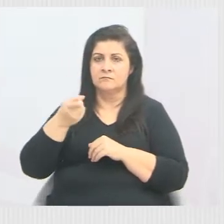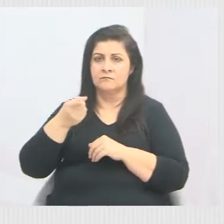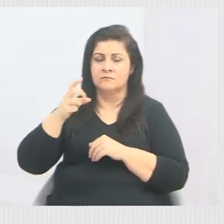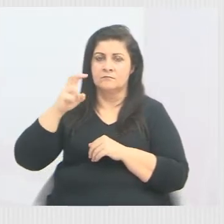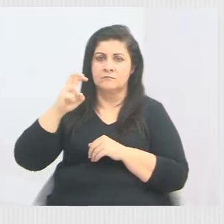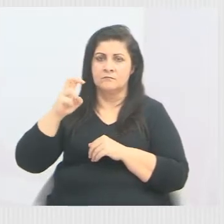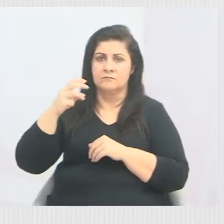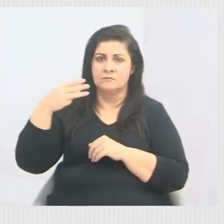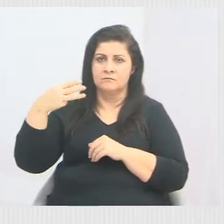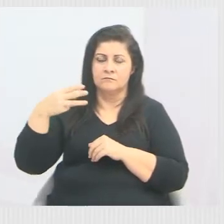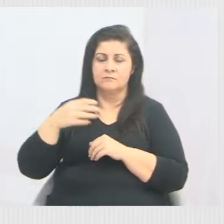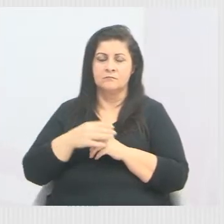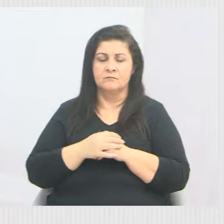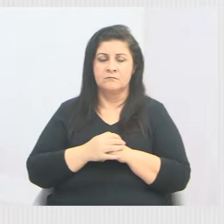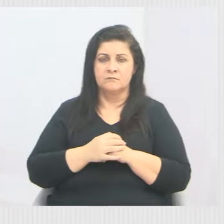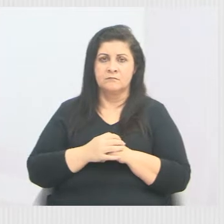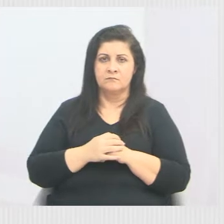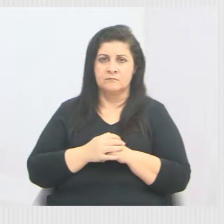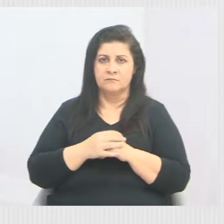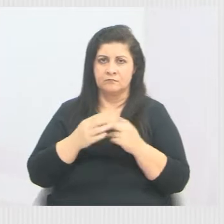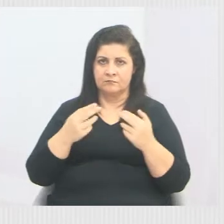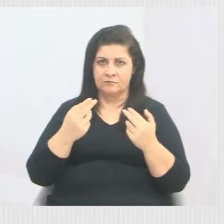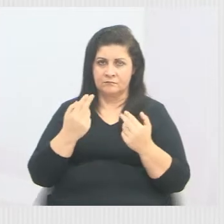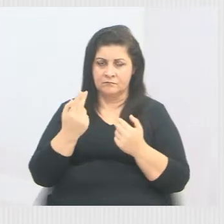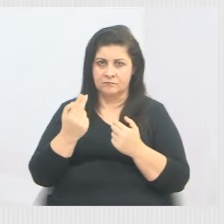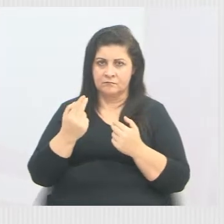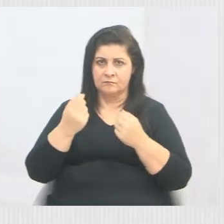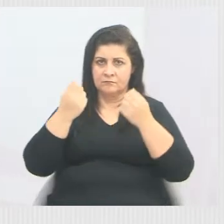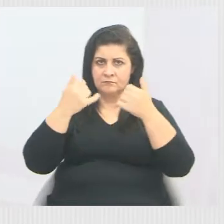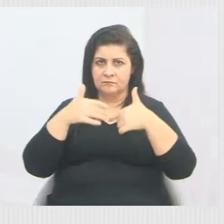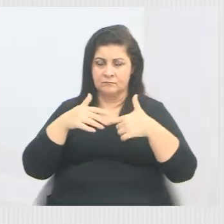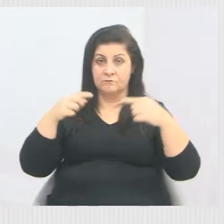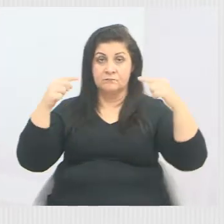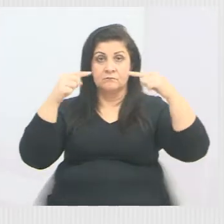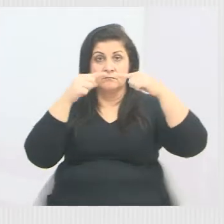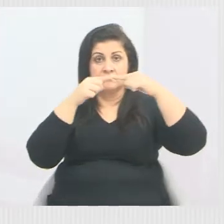38,53%. Isso vale dizer, como foi colocado aqui em cima, meta